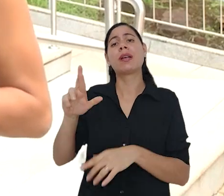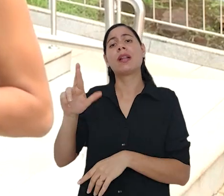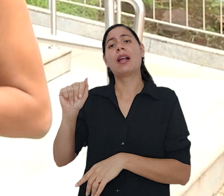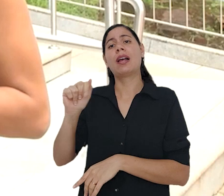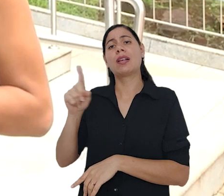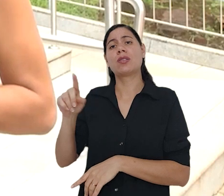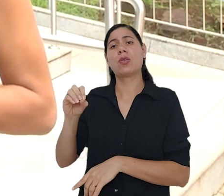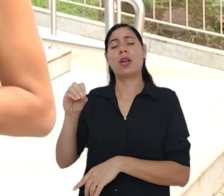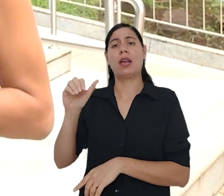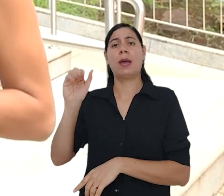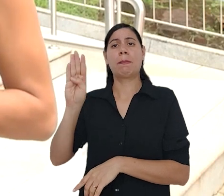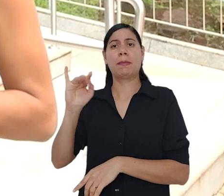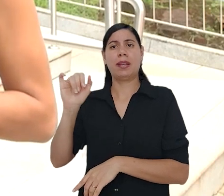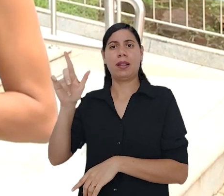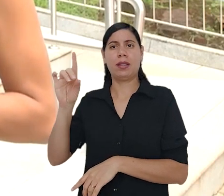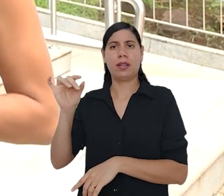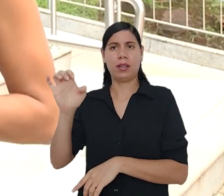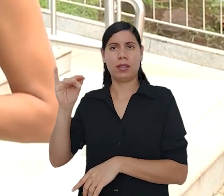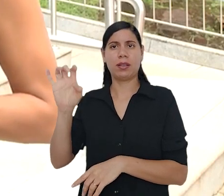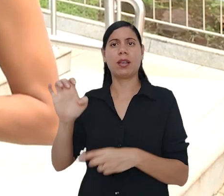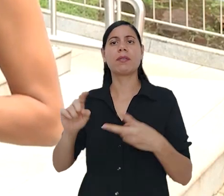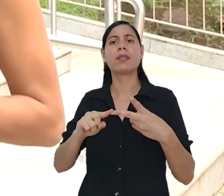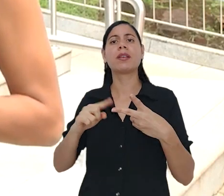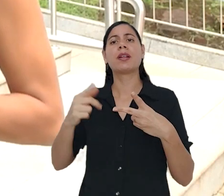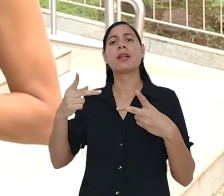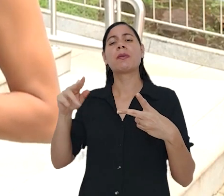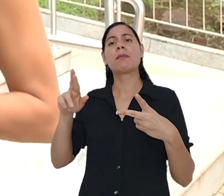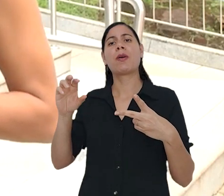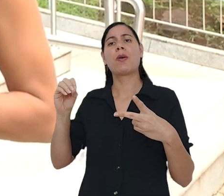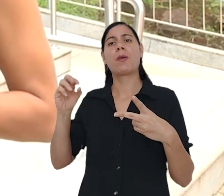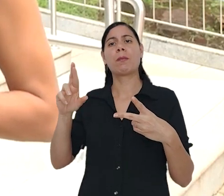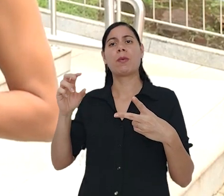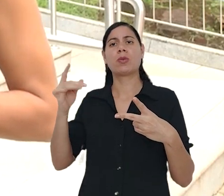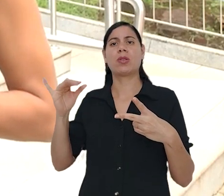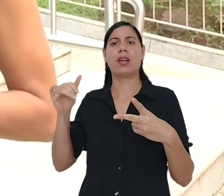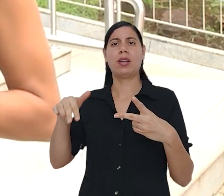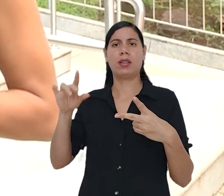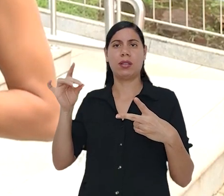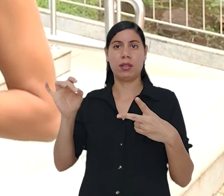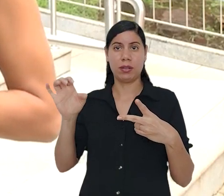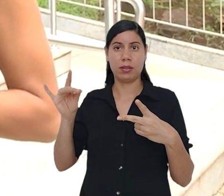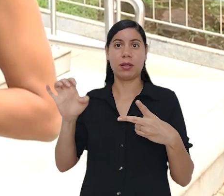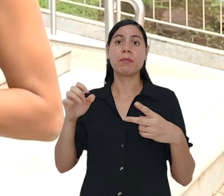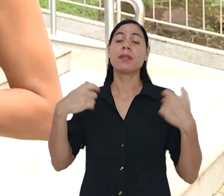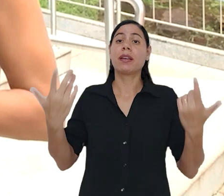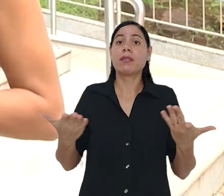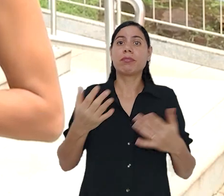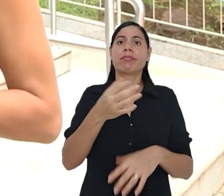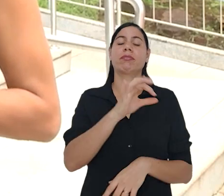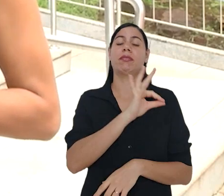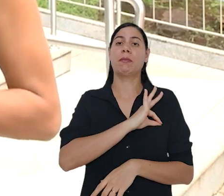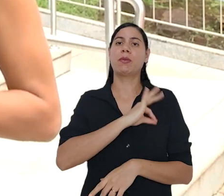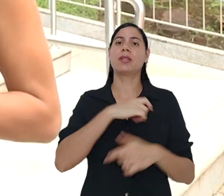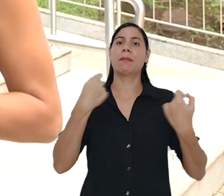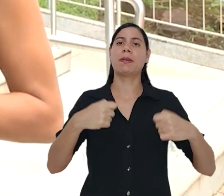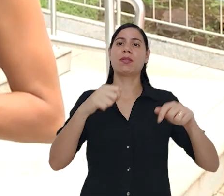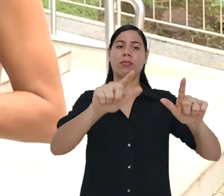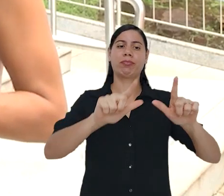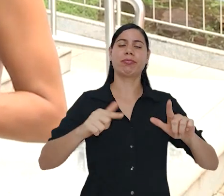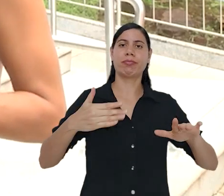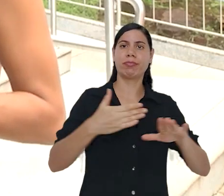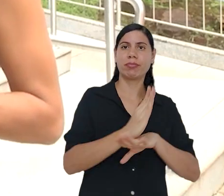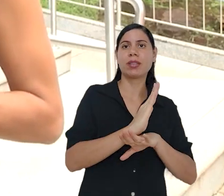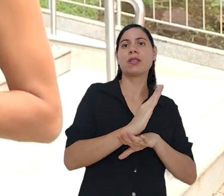da proporcionalidade. Portanto, a Polícia Federal teve que homologar o certificado para que o vigilante pudesse exercer